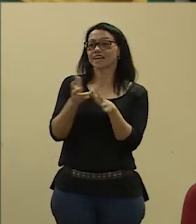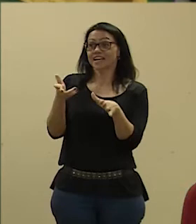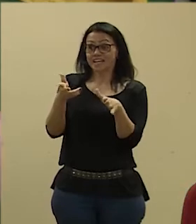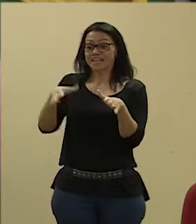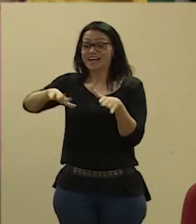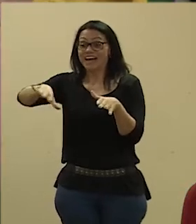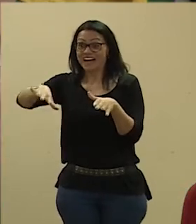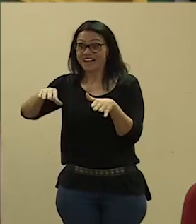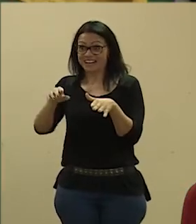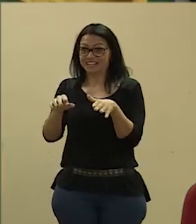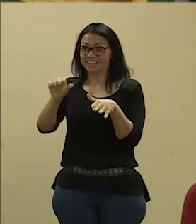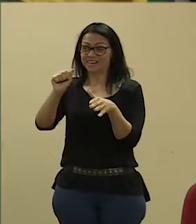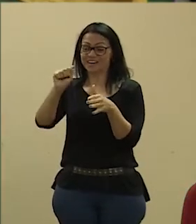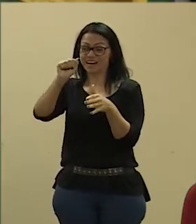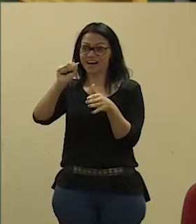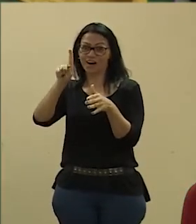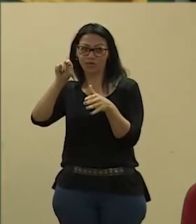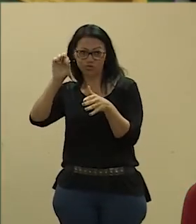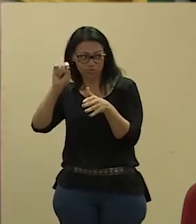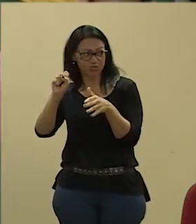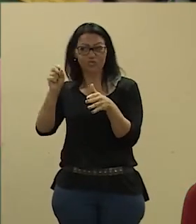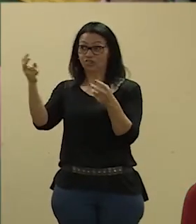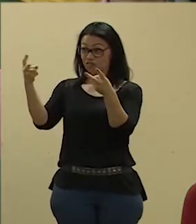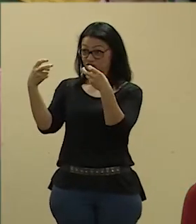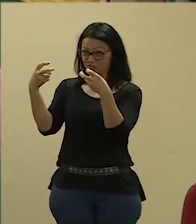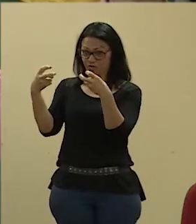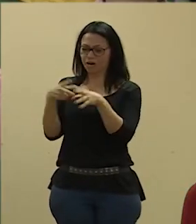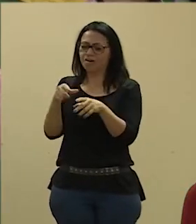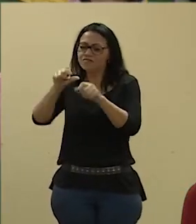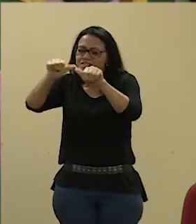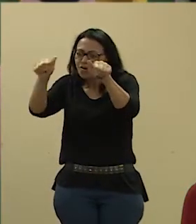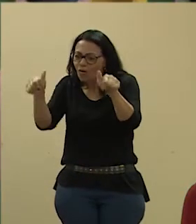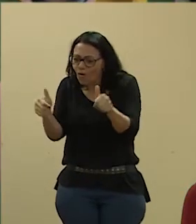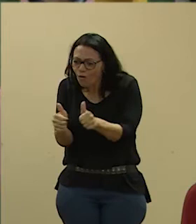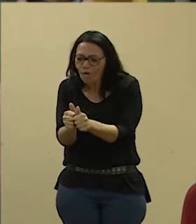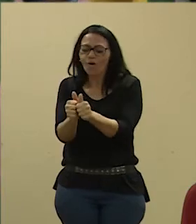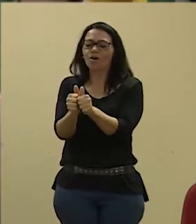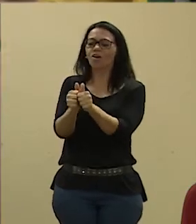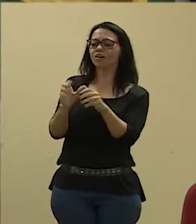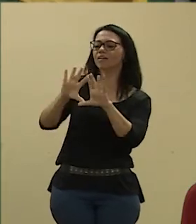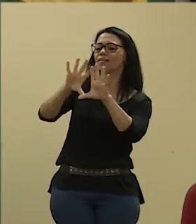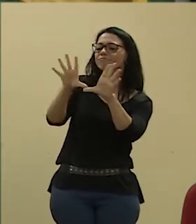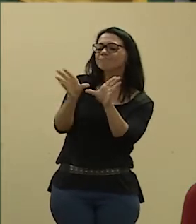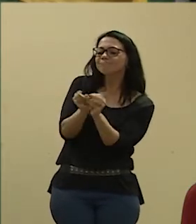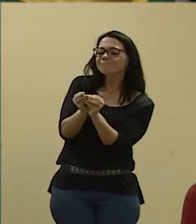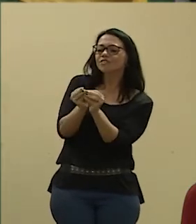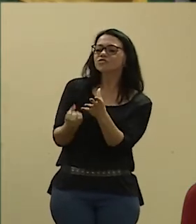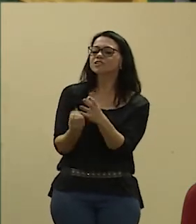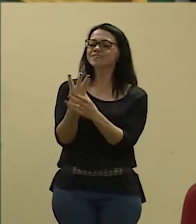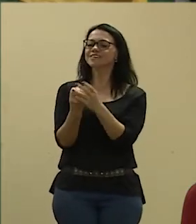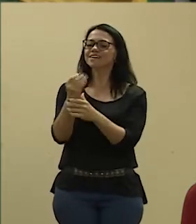com que a luz se espalhe pelo cenário você coloca um lado outra de outro lado há a quero ser profissional aí procura é